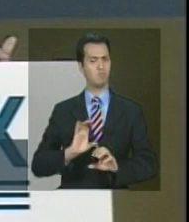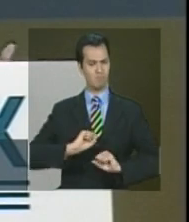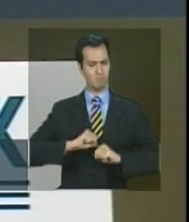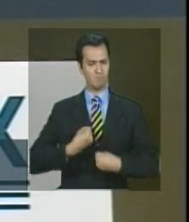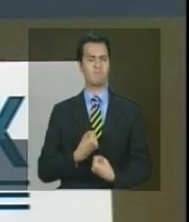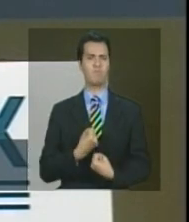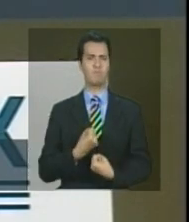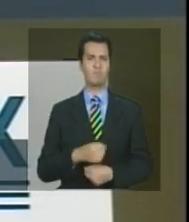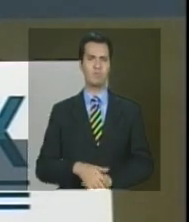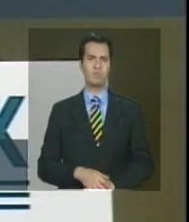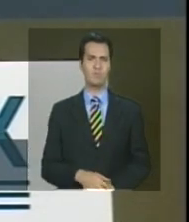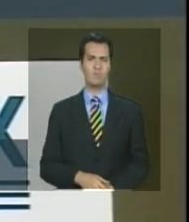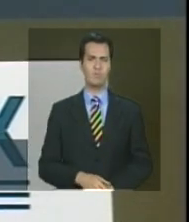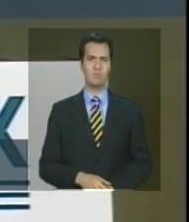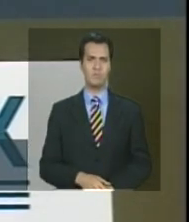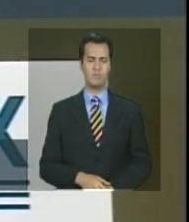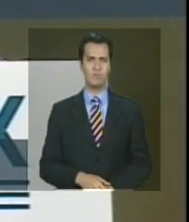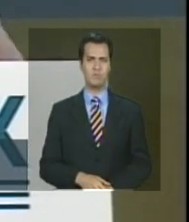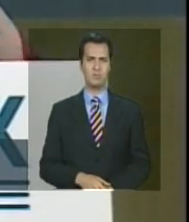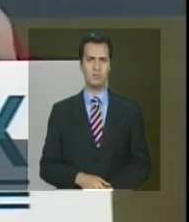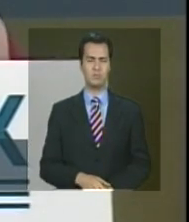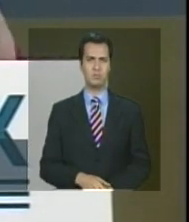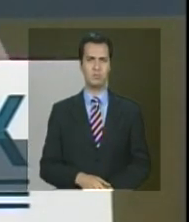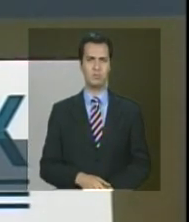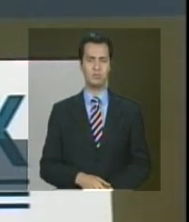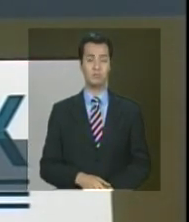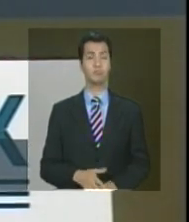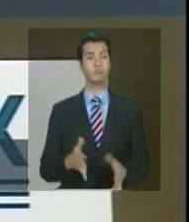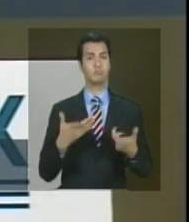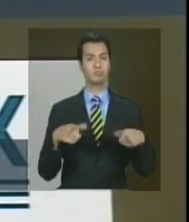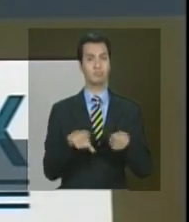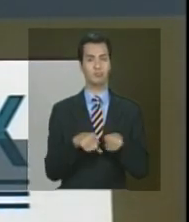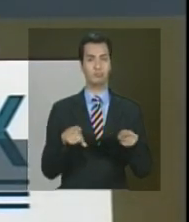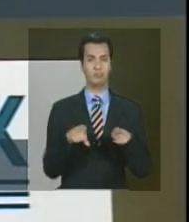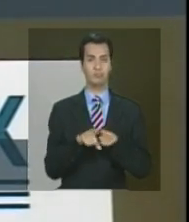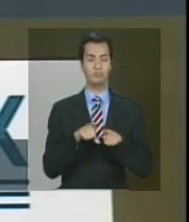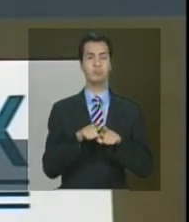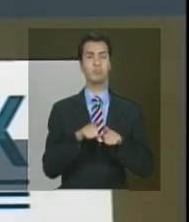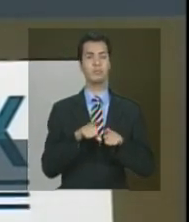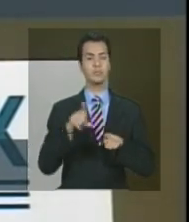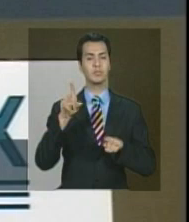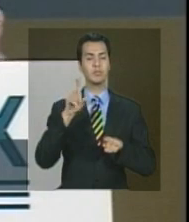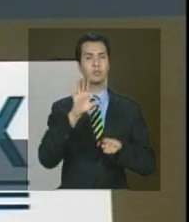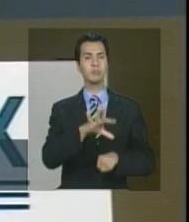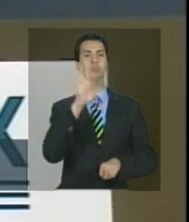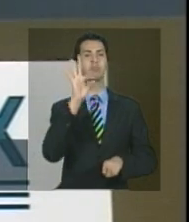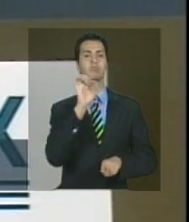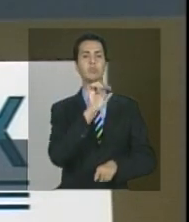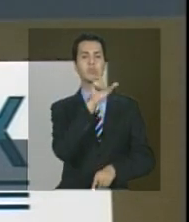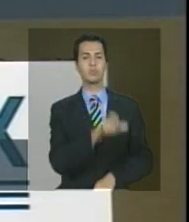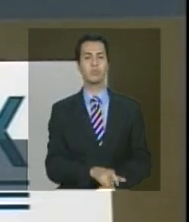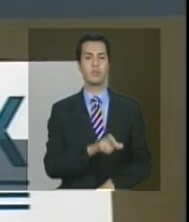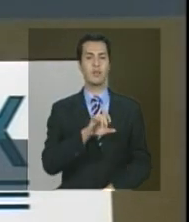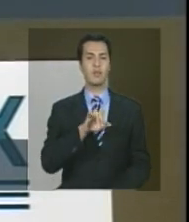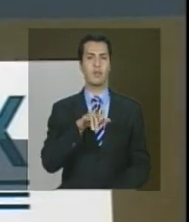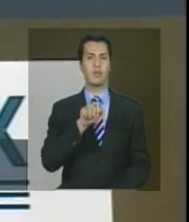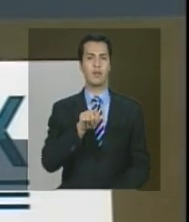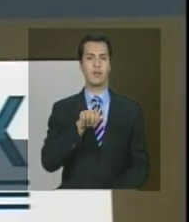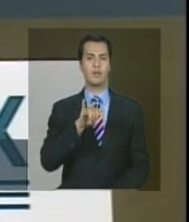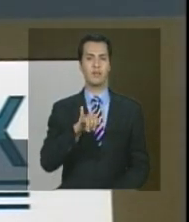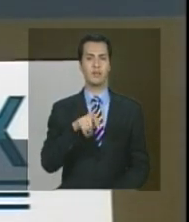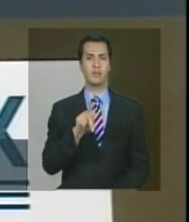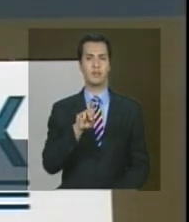aí eu queria destacar o Ike Batista, porque eu acredito que o Ike é um